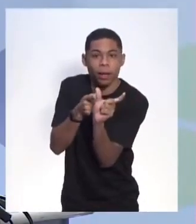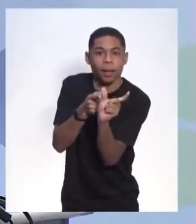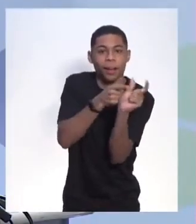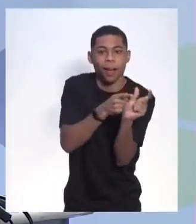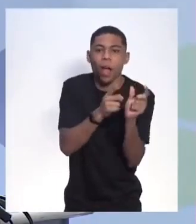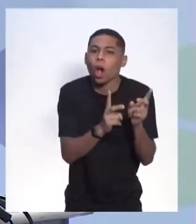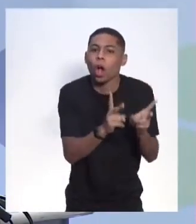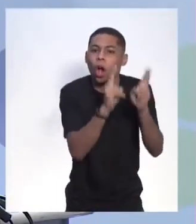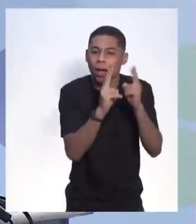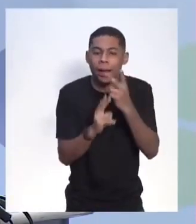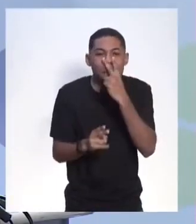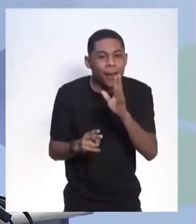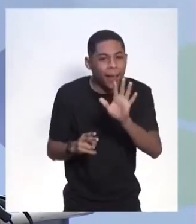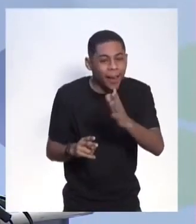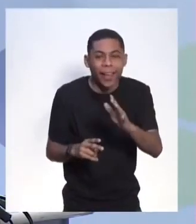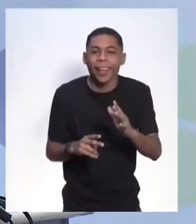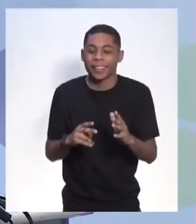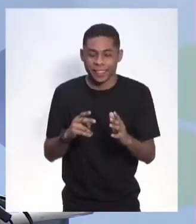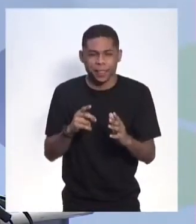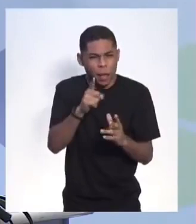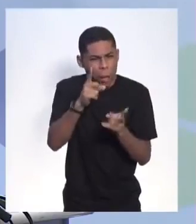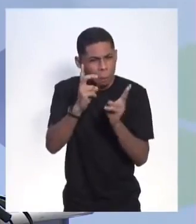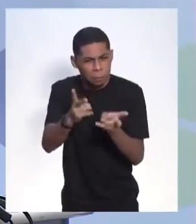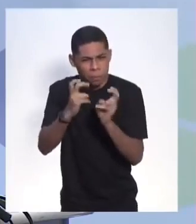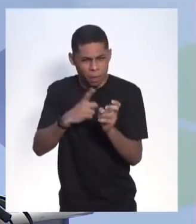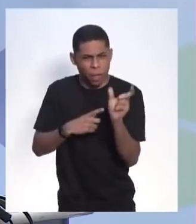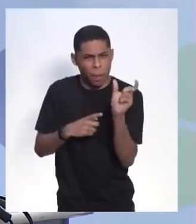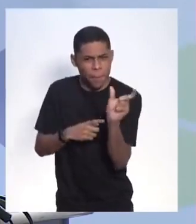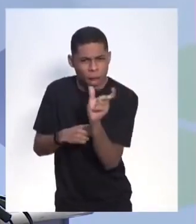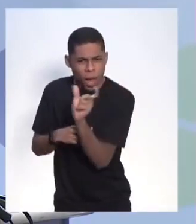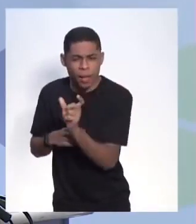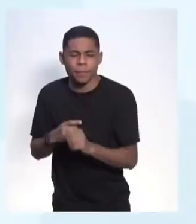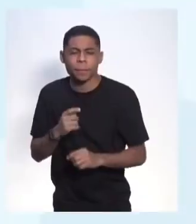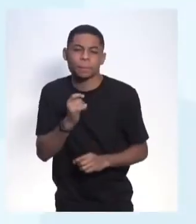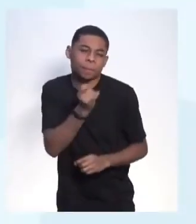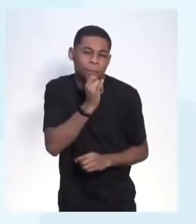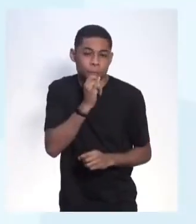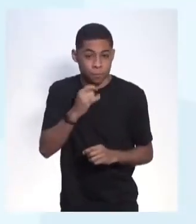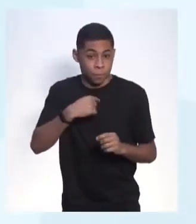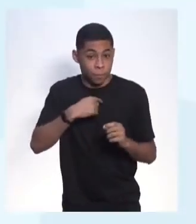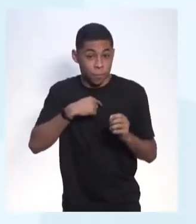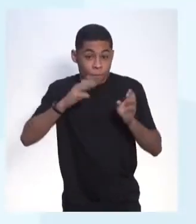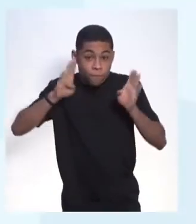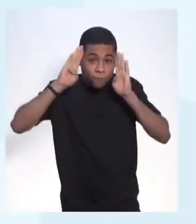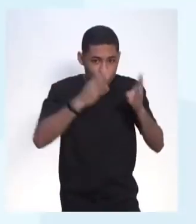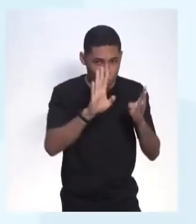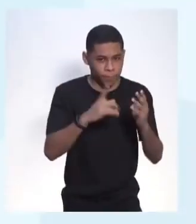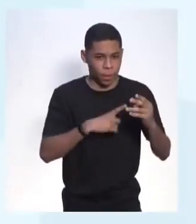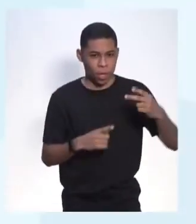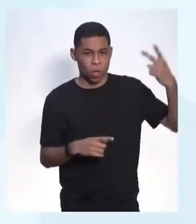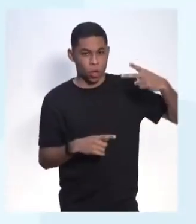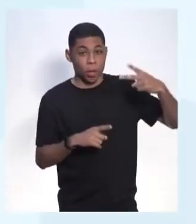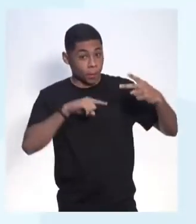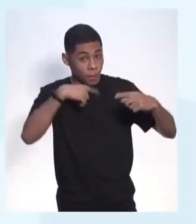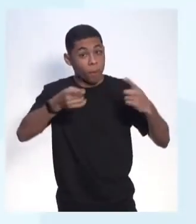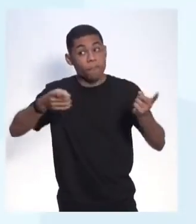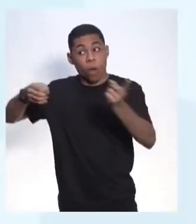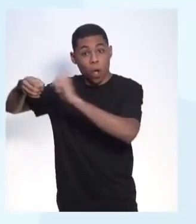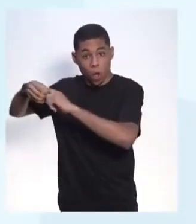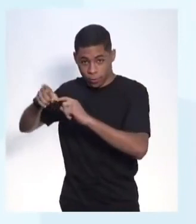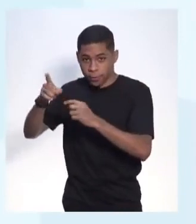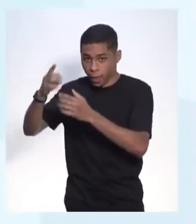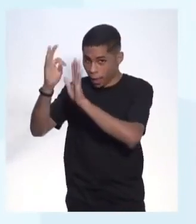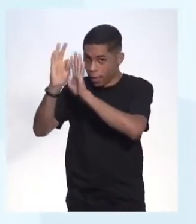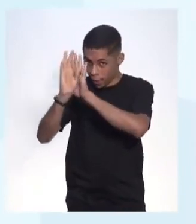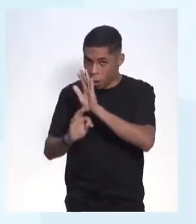sílabas aí. E aí, você percebeu essas palavras? Então, é o seguinte, vou focar só na 2 e voltar para o texto. Então, você vai procurar ali